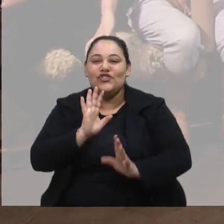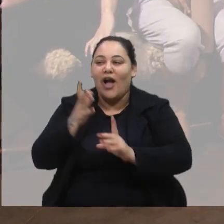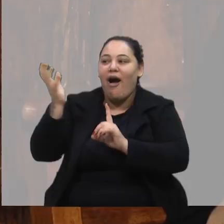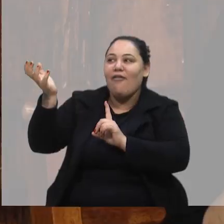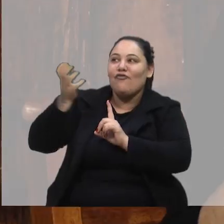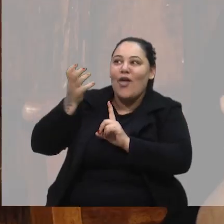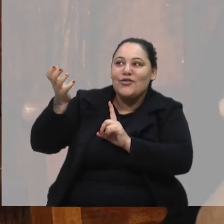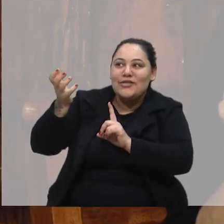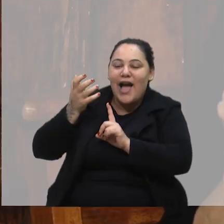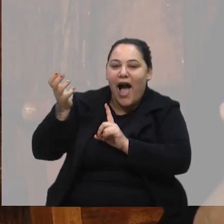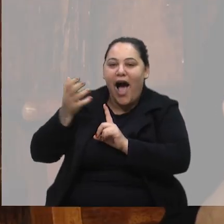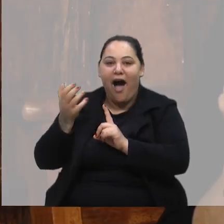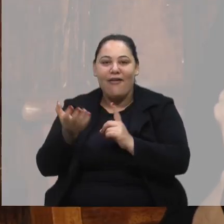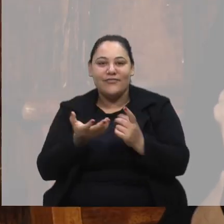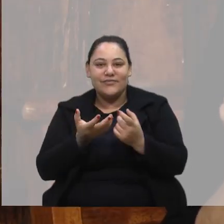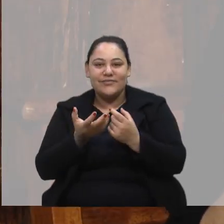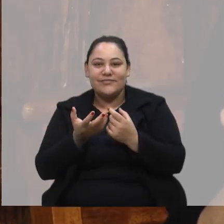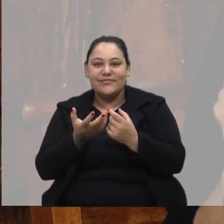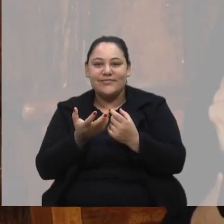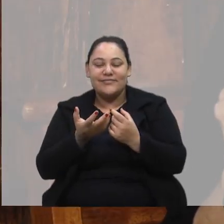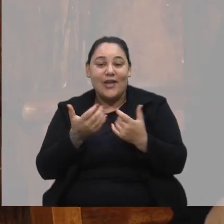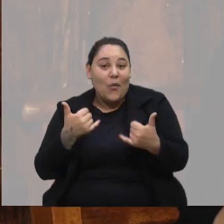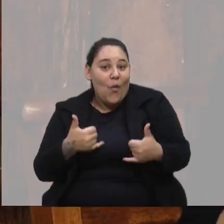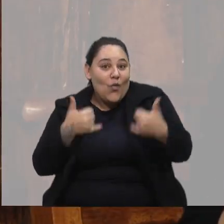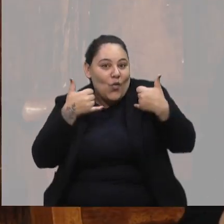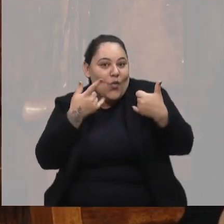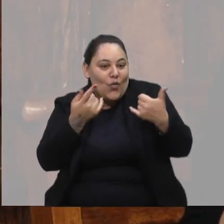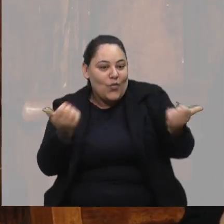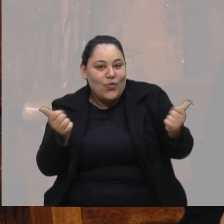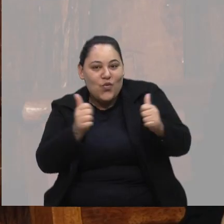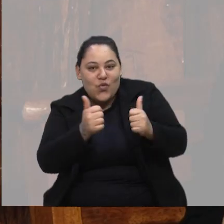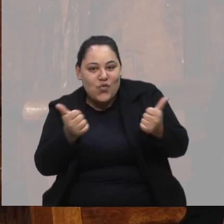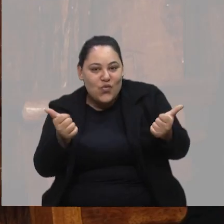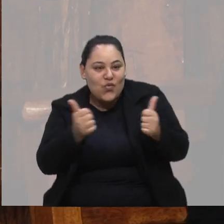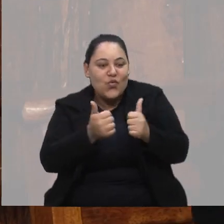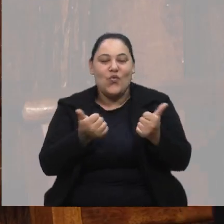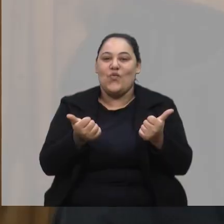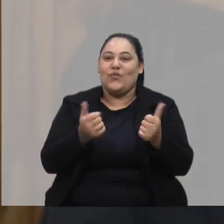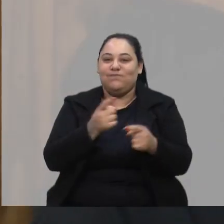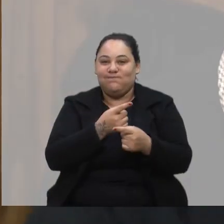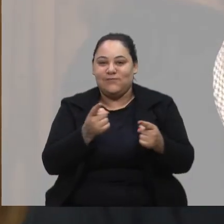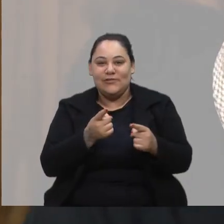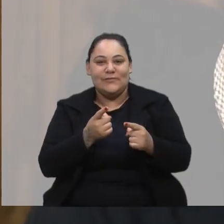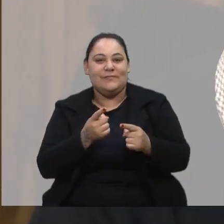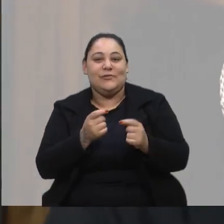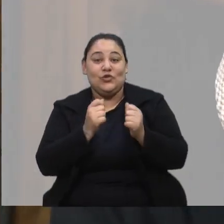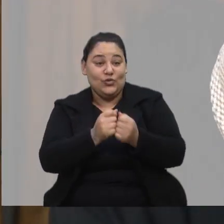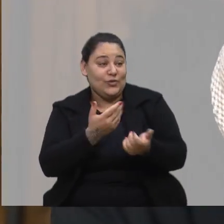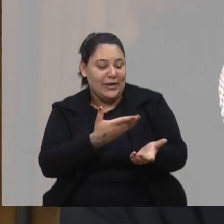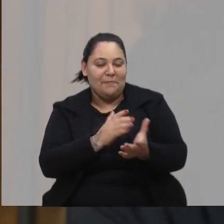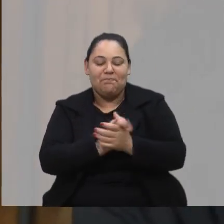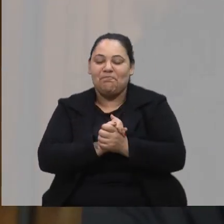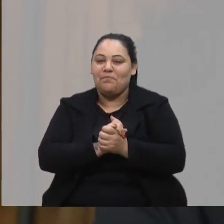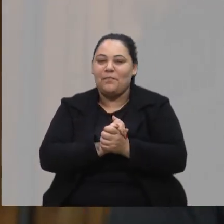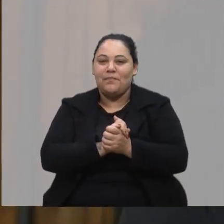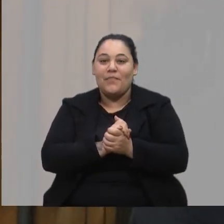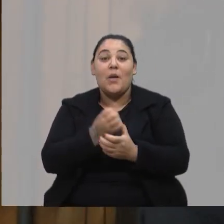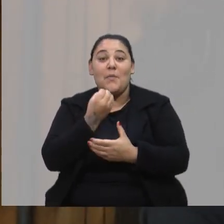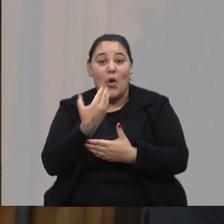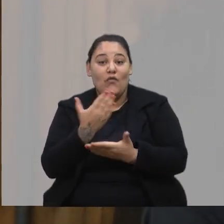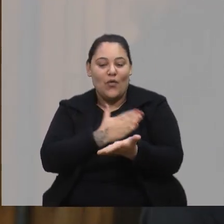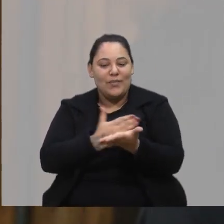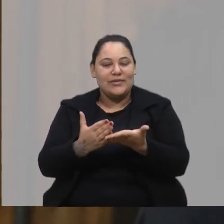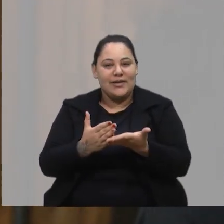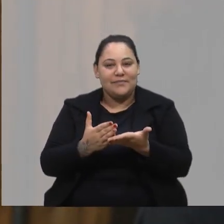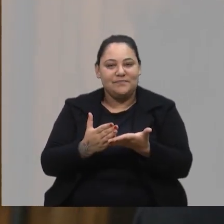agora, de repente, seja uma honra, né, você tocar junto com o Robson, né? Sem dúvidas. Bom, então eu vou começar do zero, né, pra gente